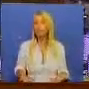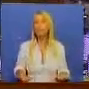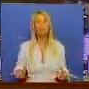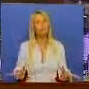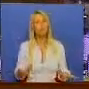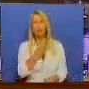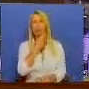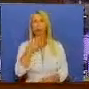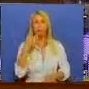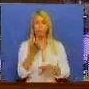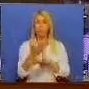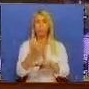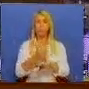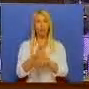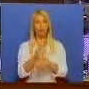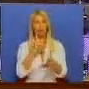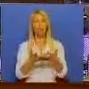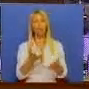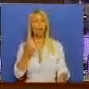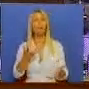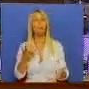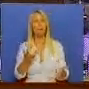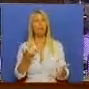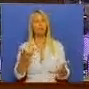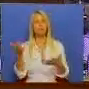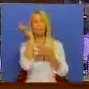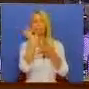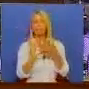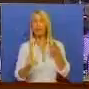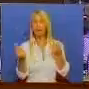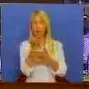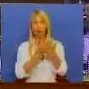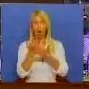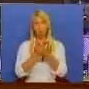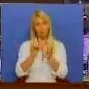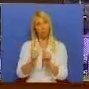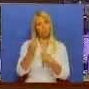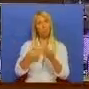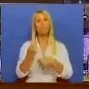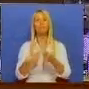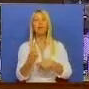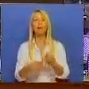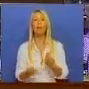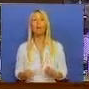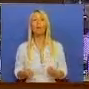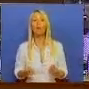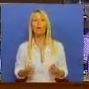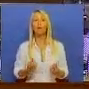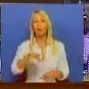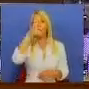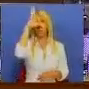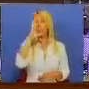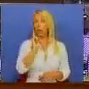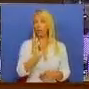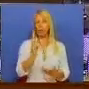setor onde é evidente a caracterização da economia de mercado, o Ministério acaba